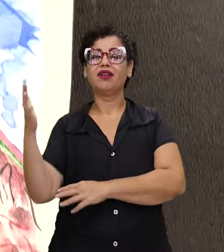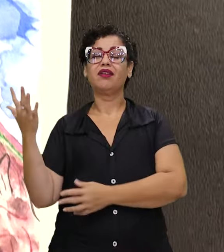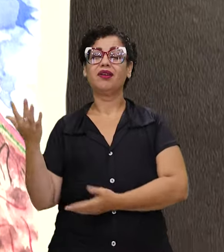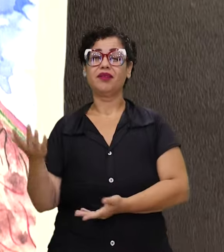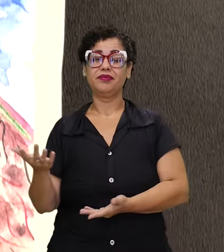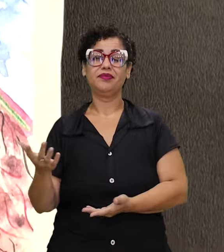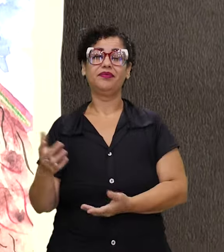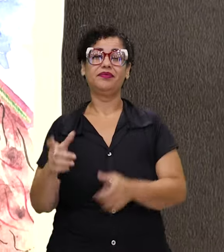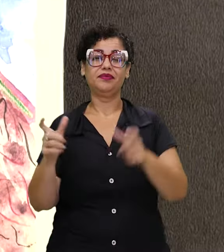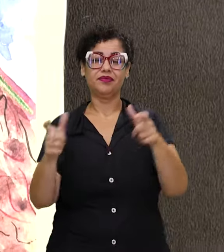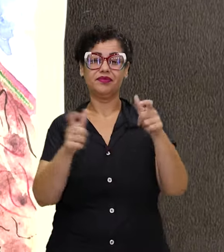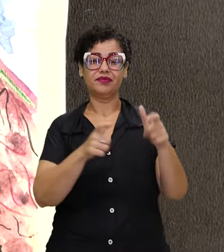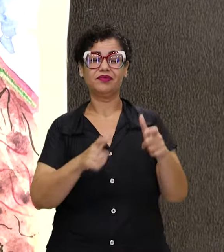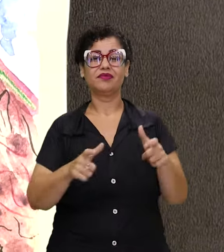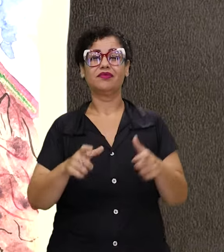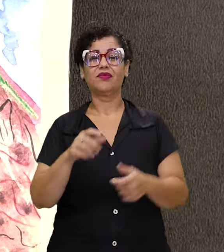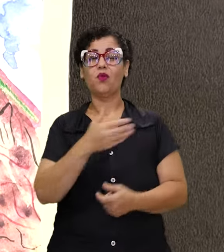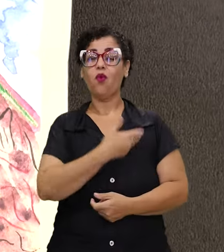dos órgãos